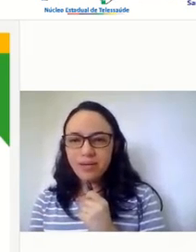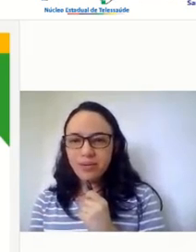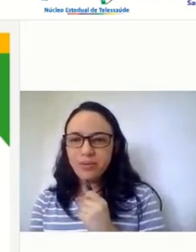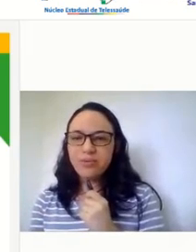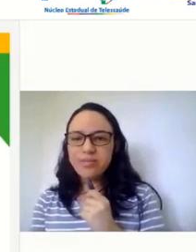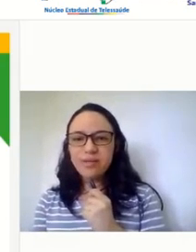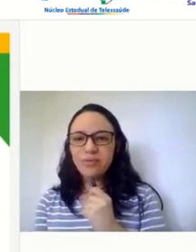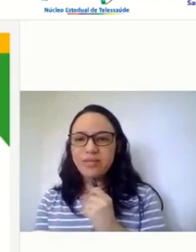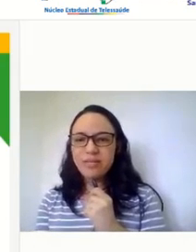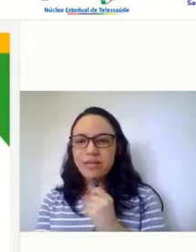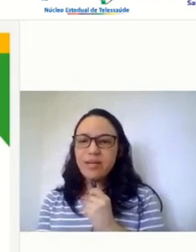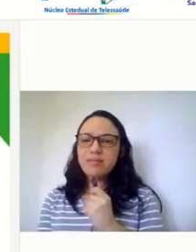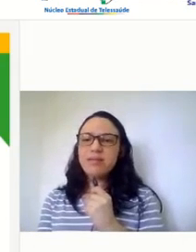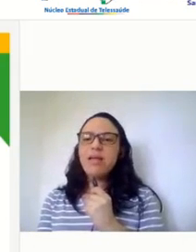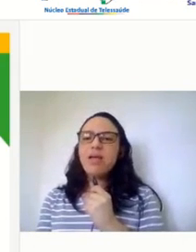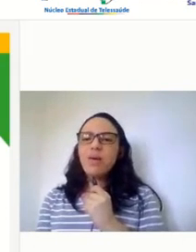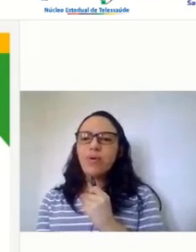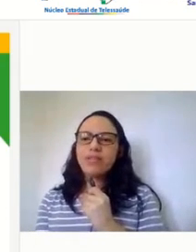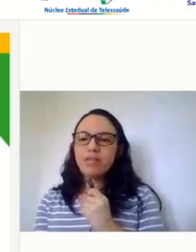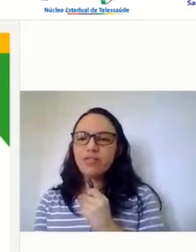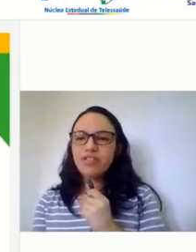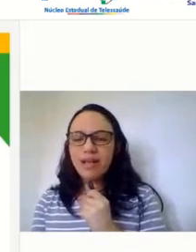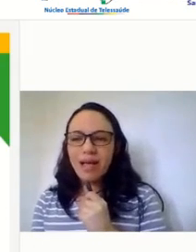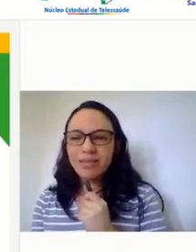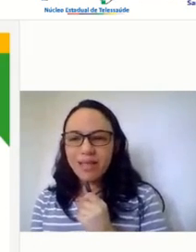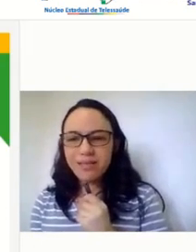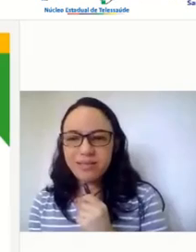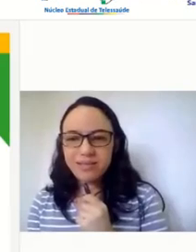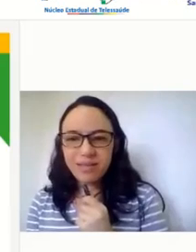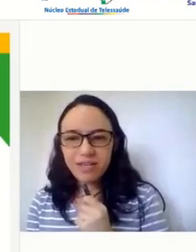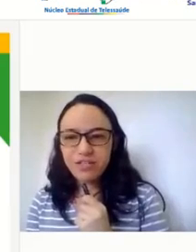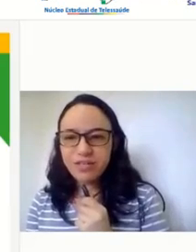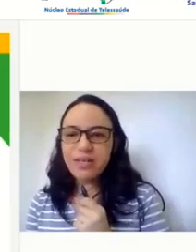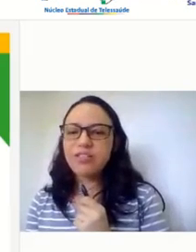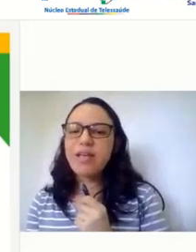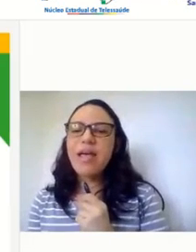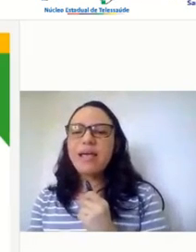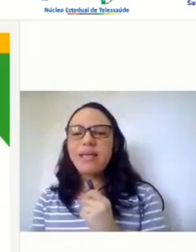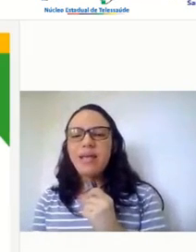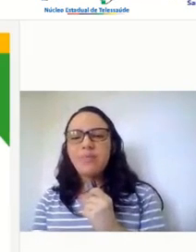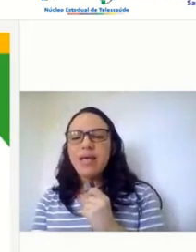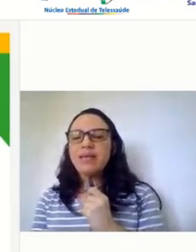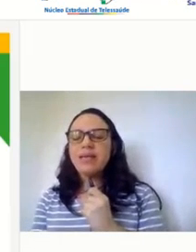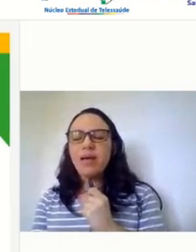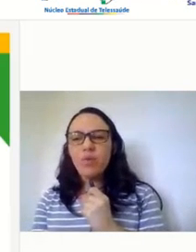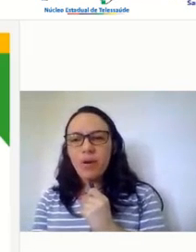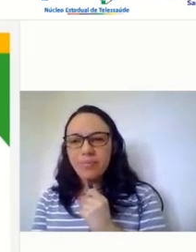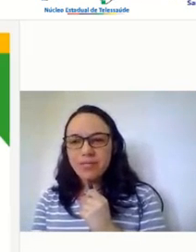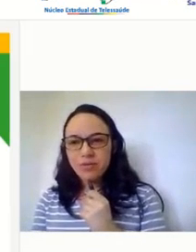se chegasse uma pessoa um